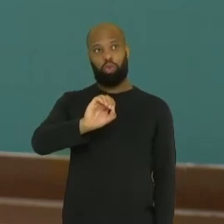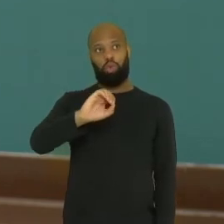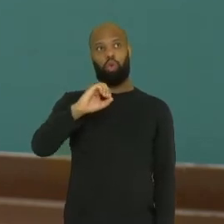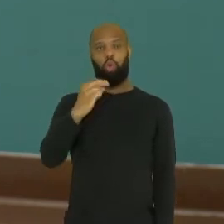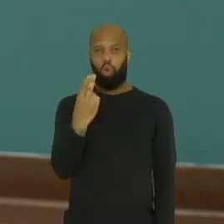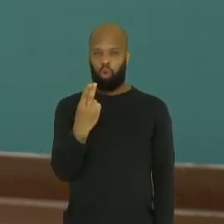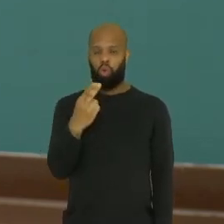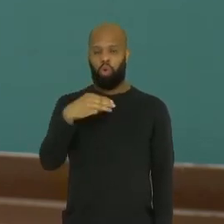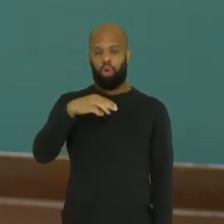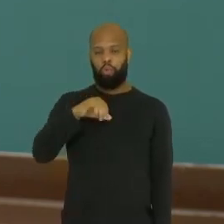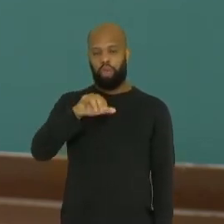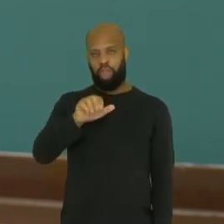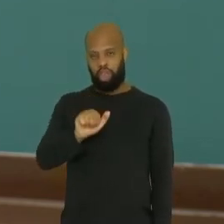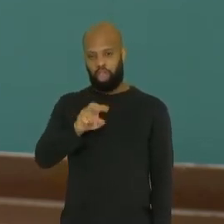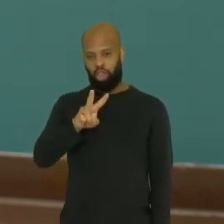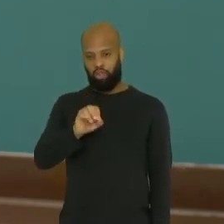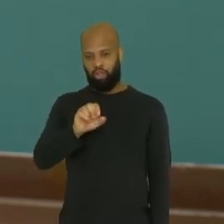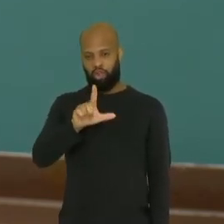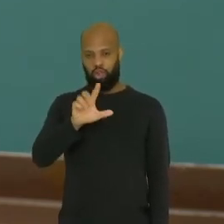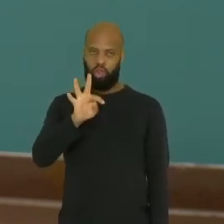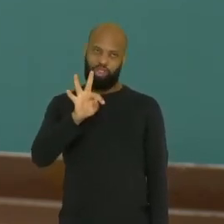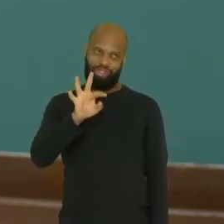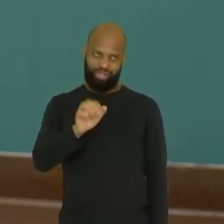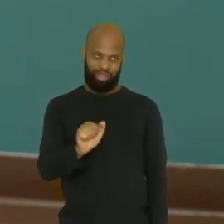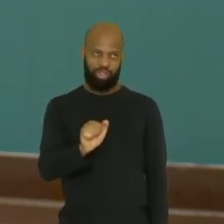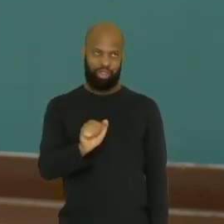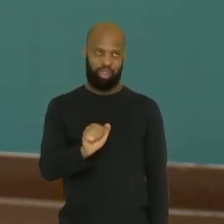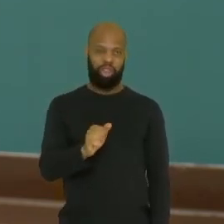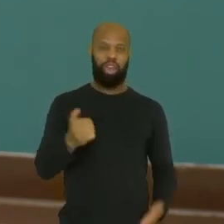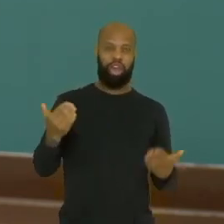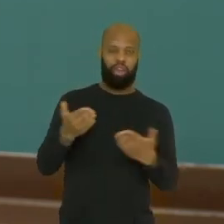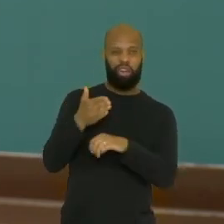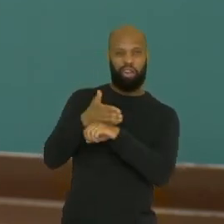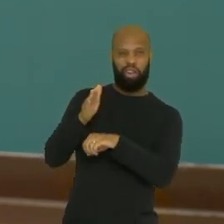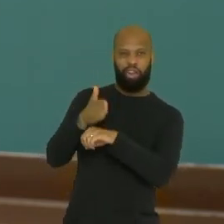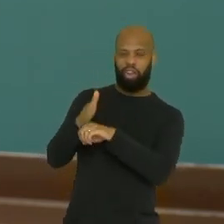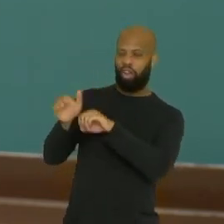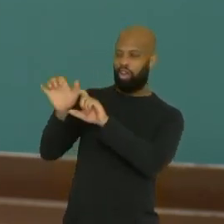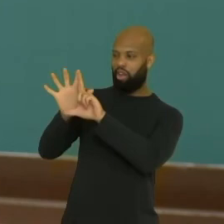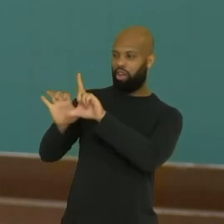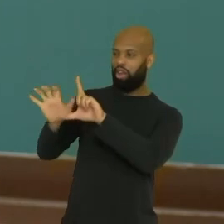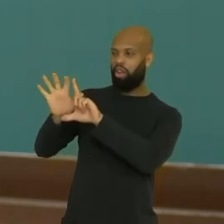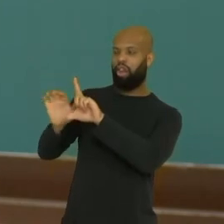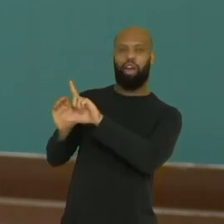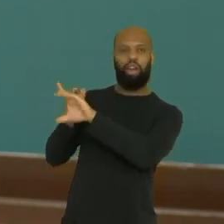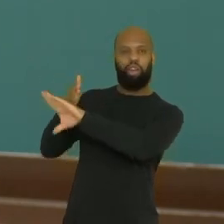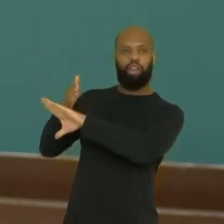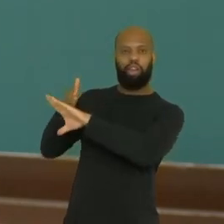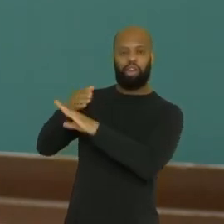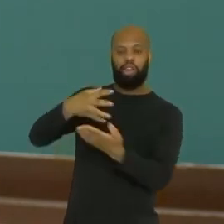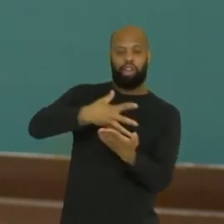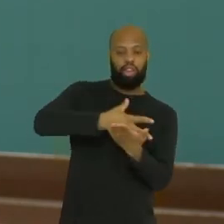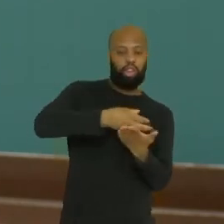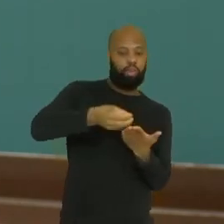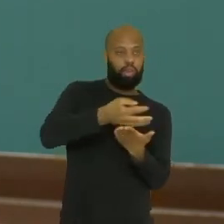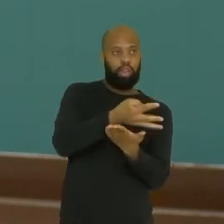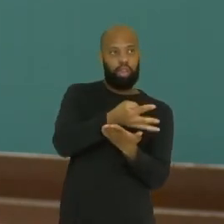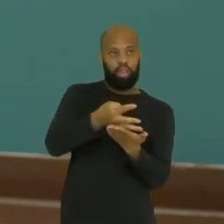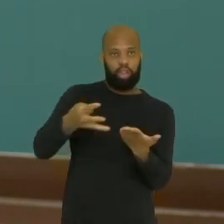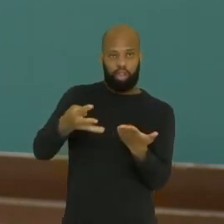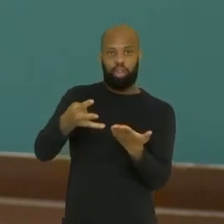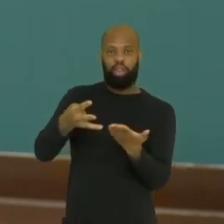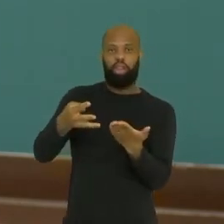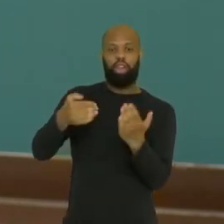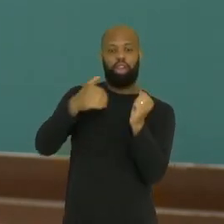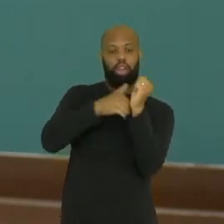chama ele então de ângulo raso. Bora praticar isso lá no Matific? Entra na plataforma, faz o